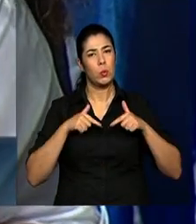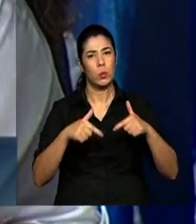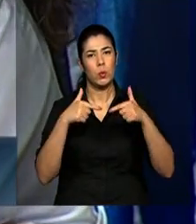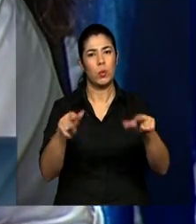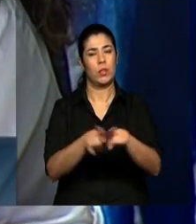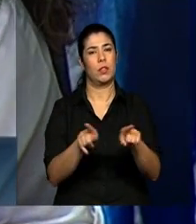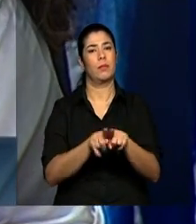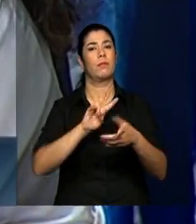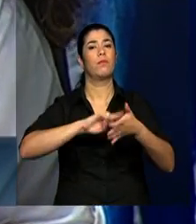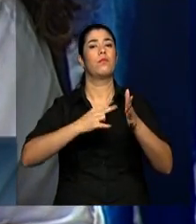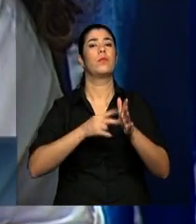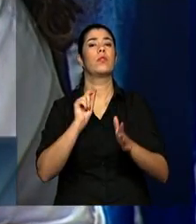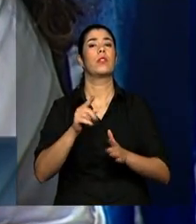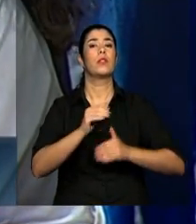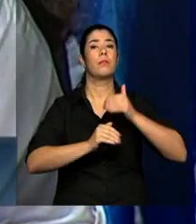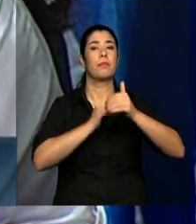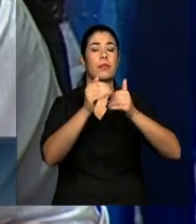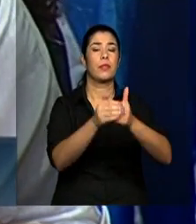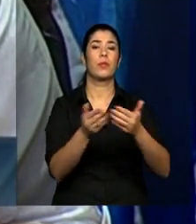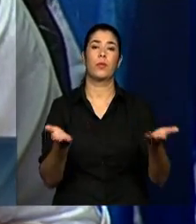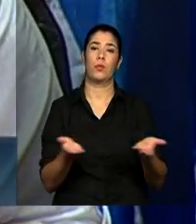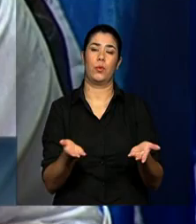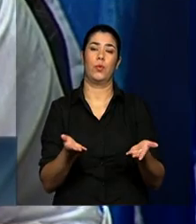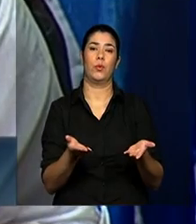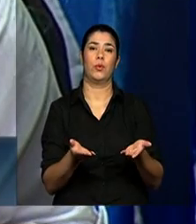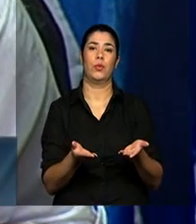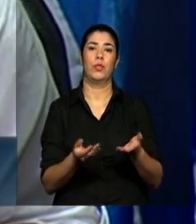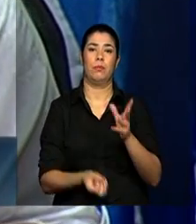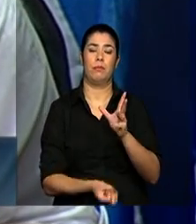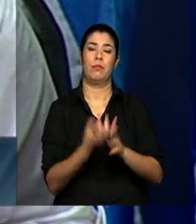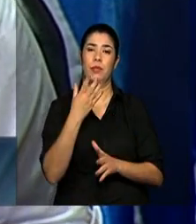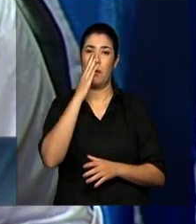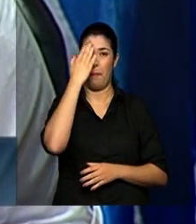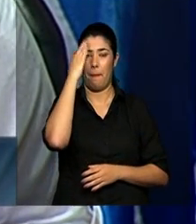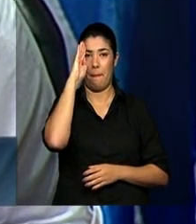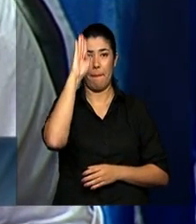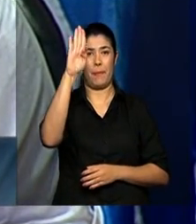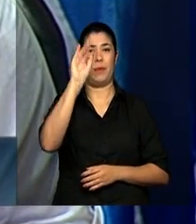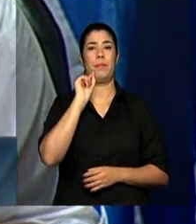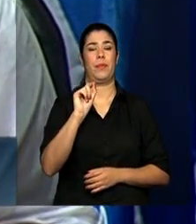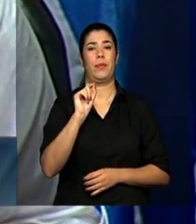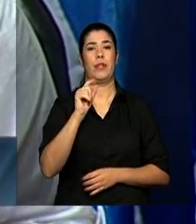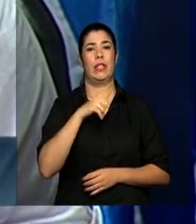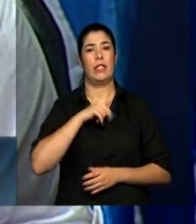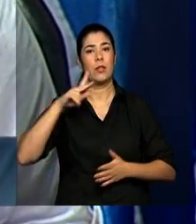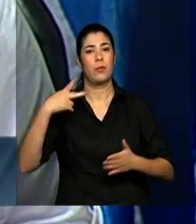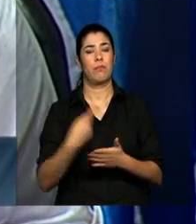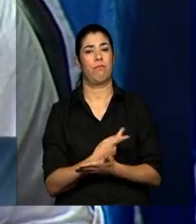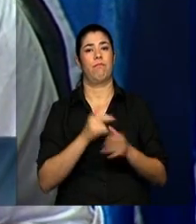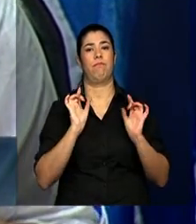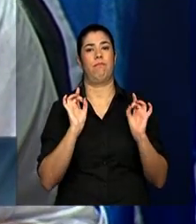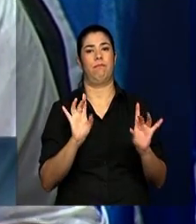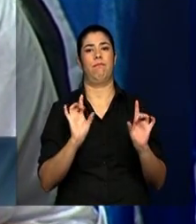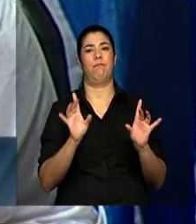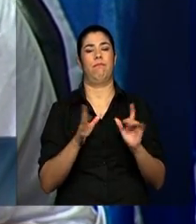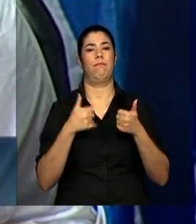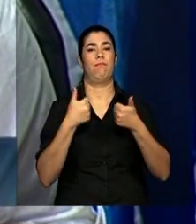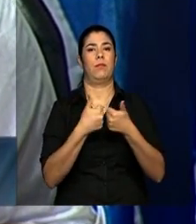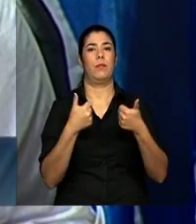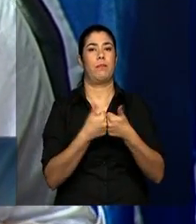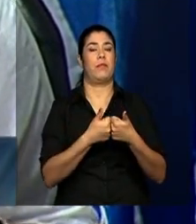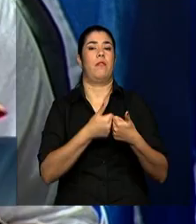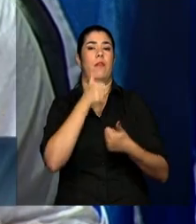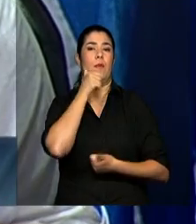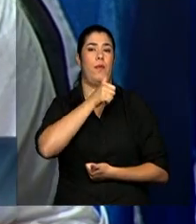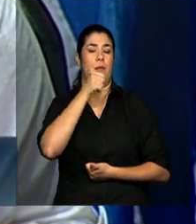que significa esse passo, essa abertura, principalmente para fazer acontecer mais próximo das